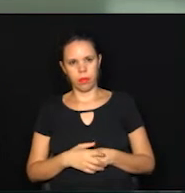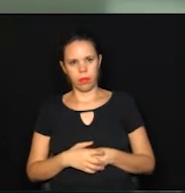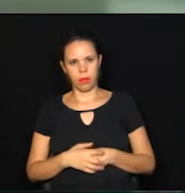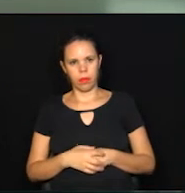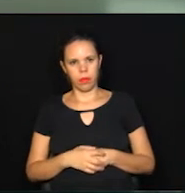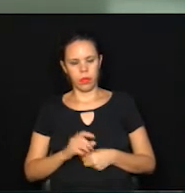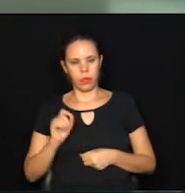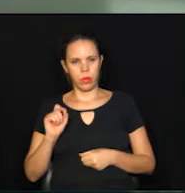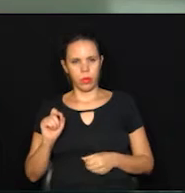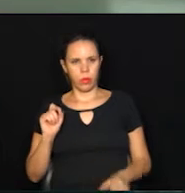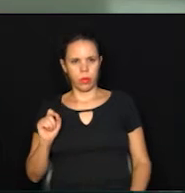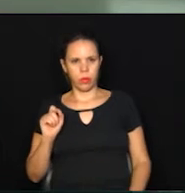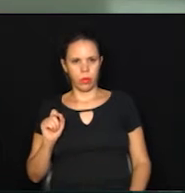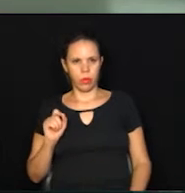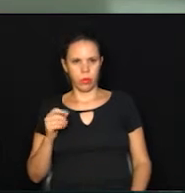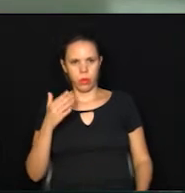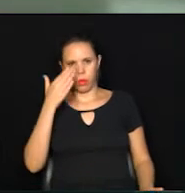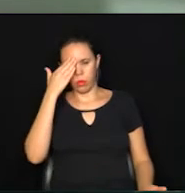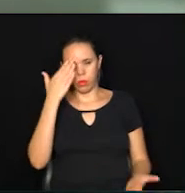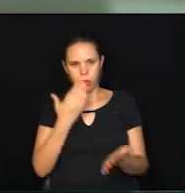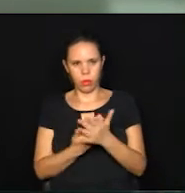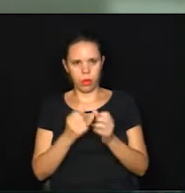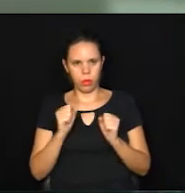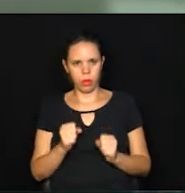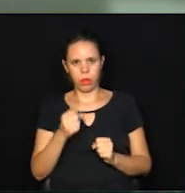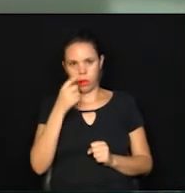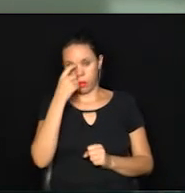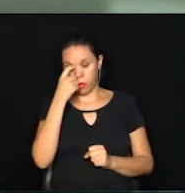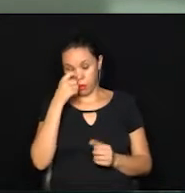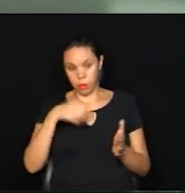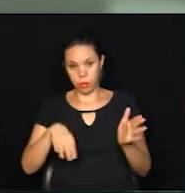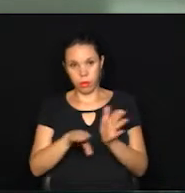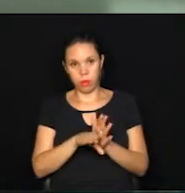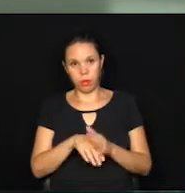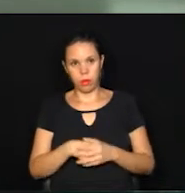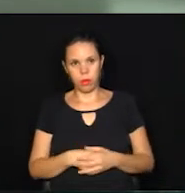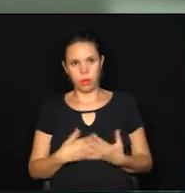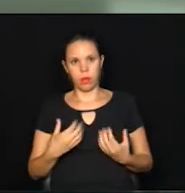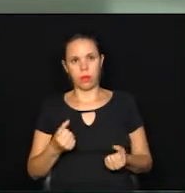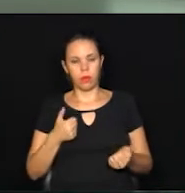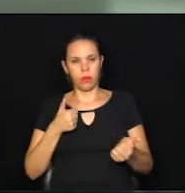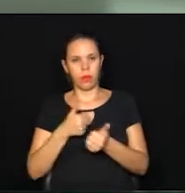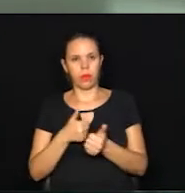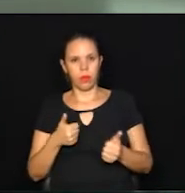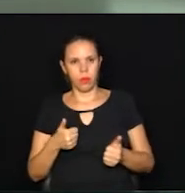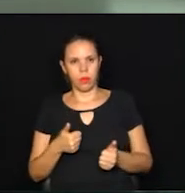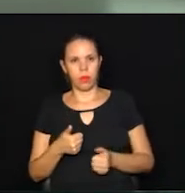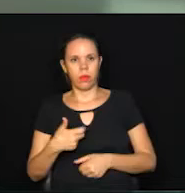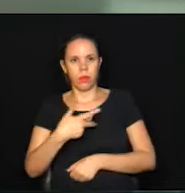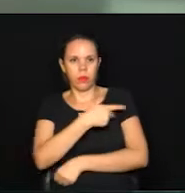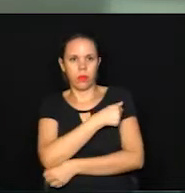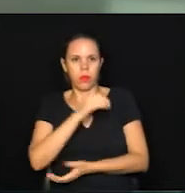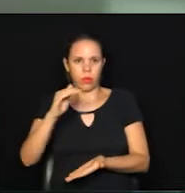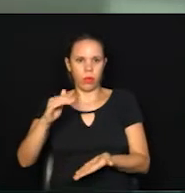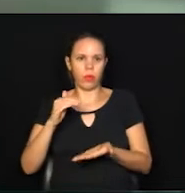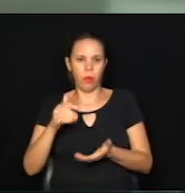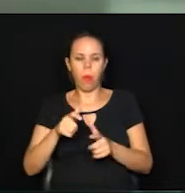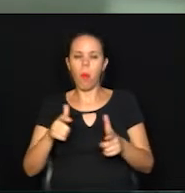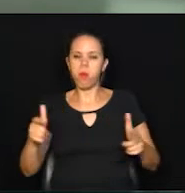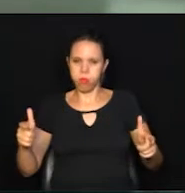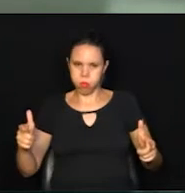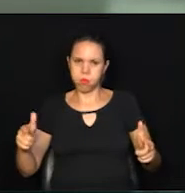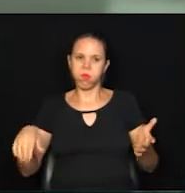O que eu acredito que possa vir vão chegar doses de vacina em maior